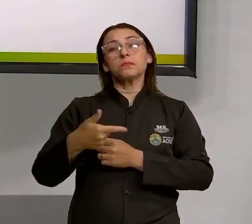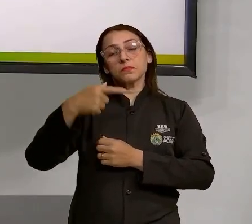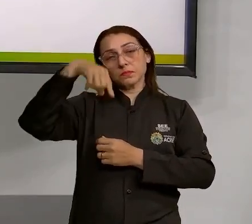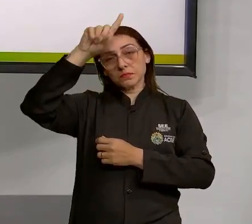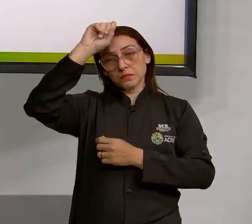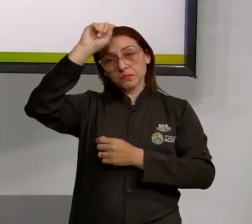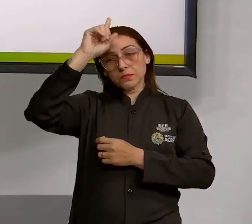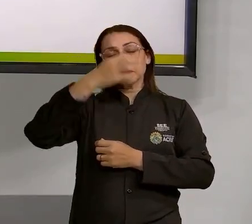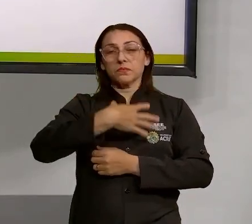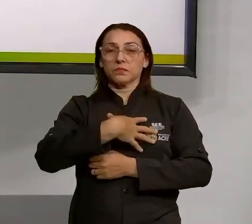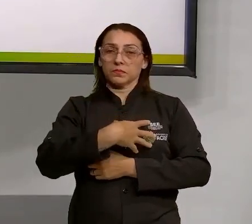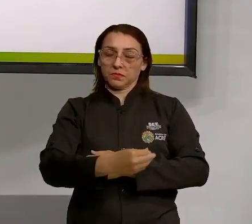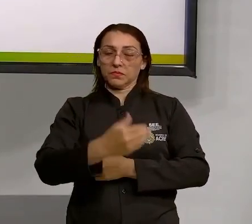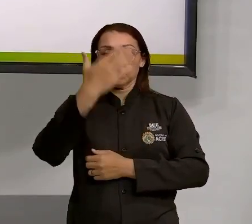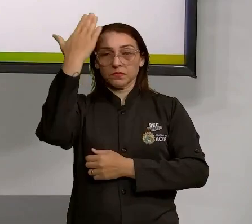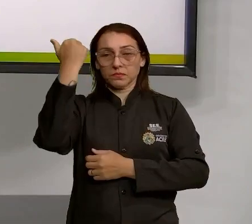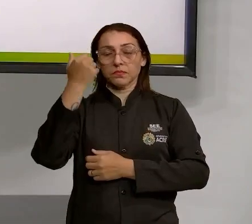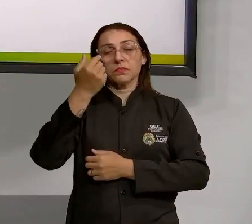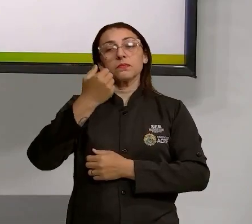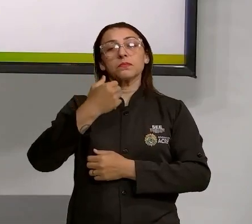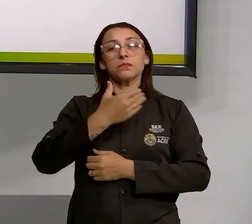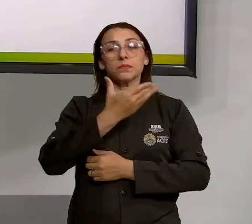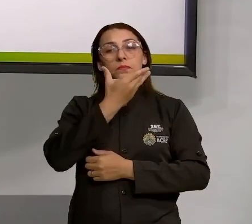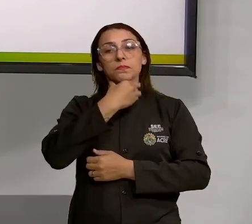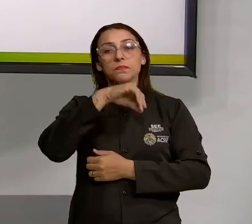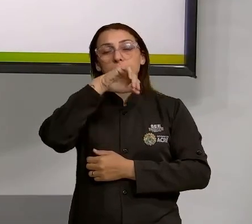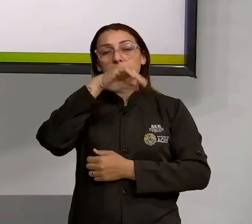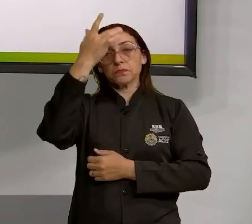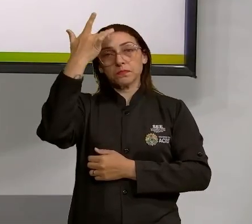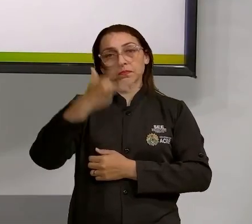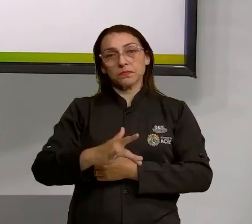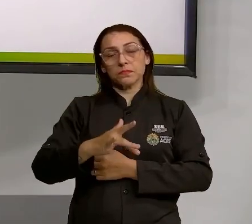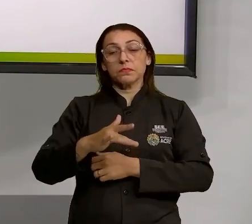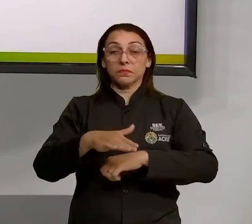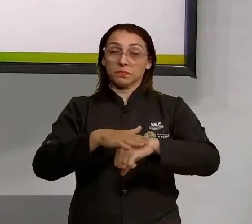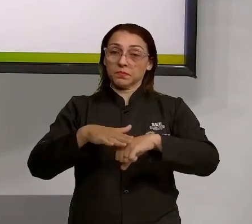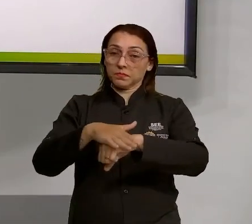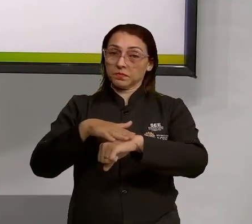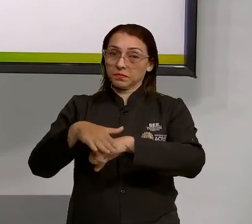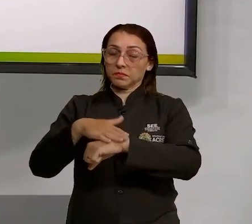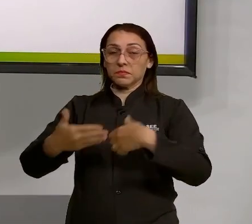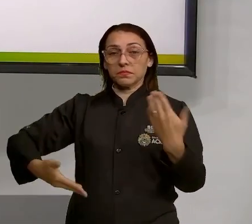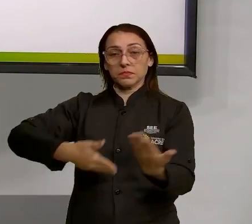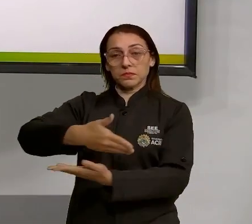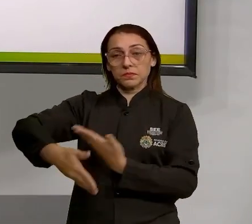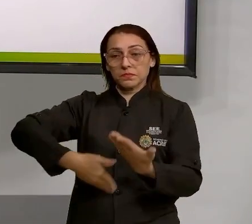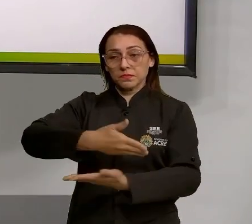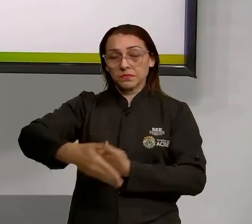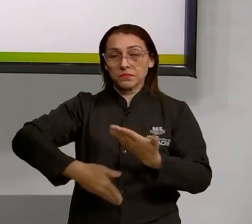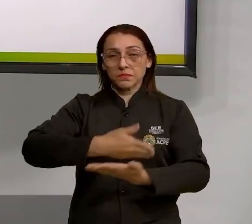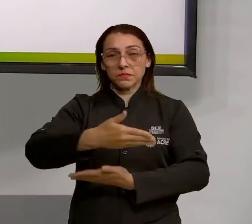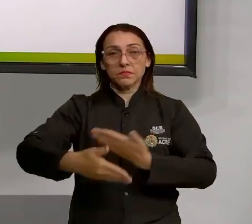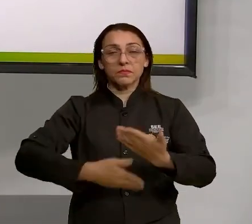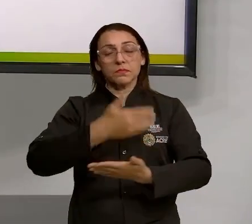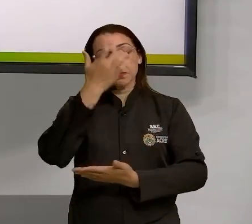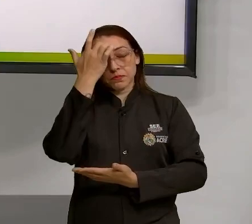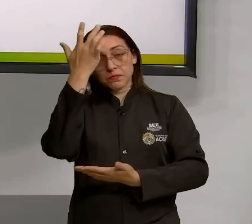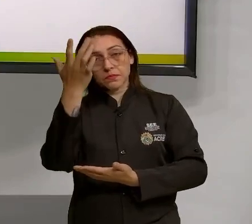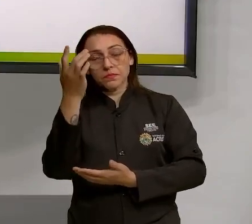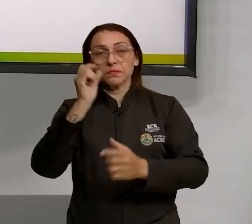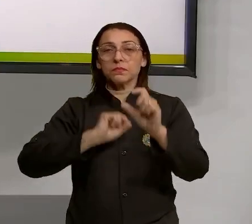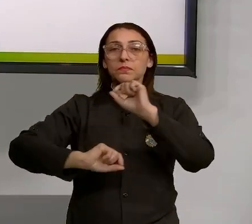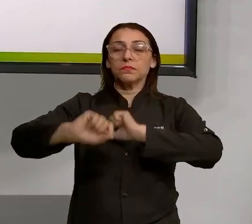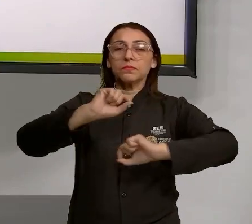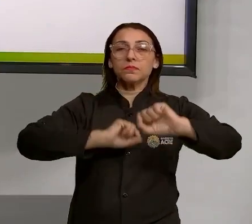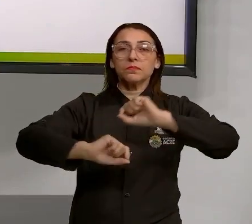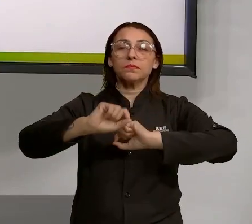filho, às vezes, domina a tecnologia melhor do que o pai. E a conversa, a interação, ela vai facilitar